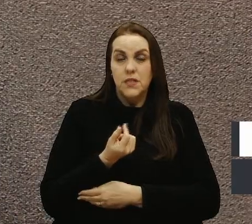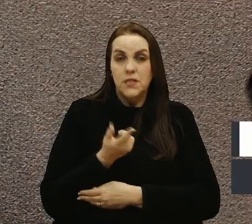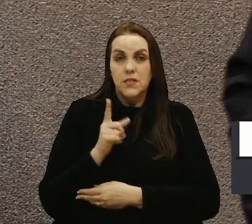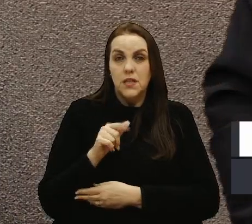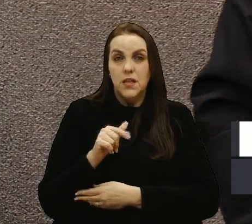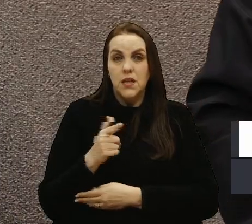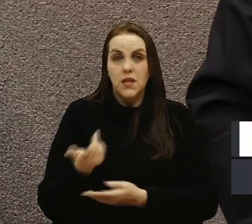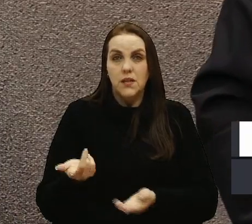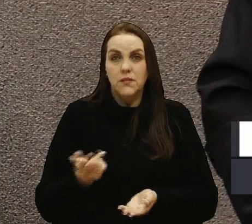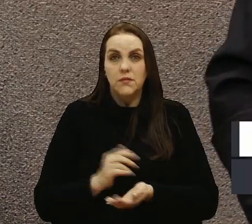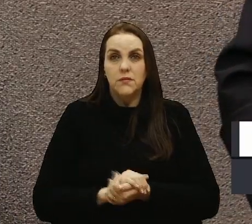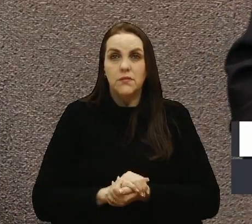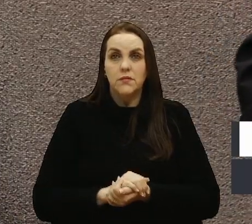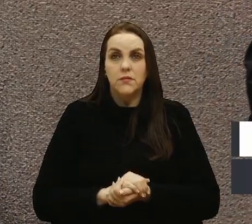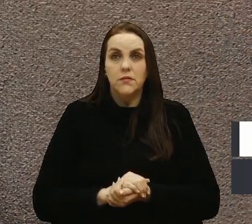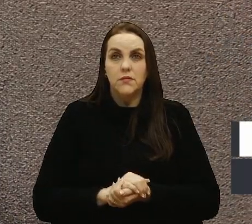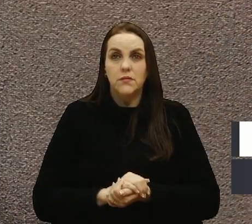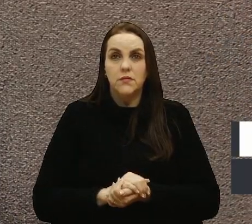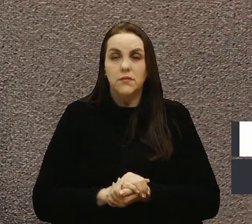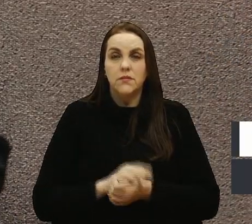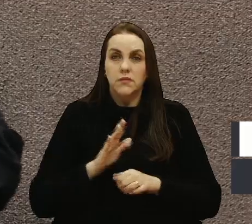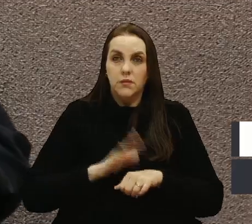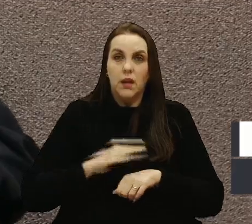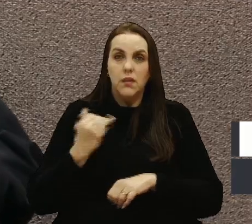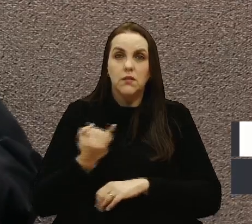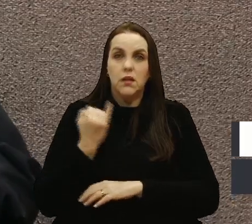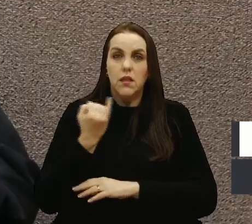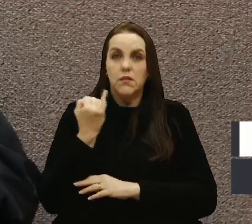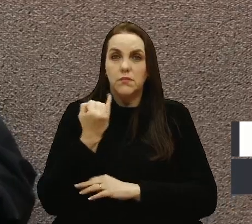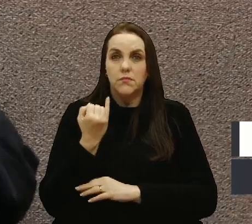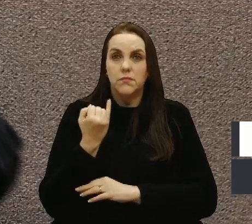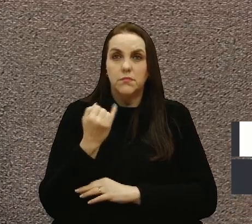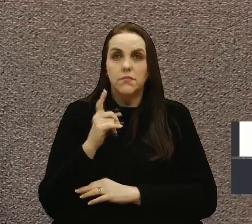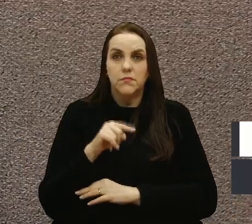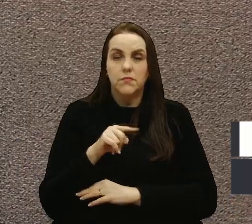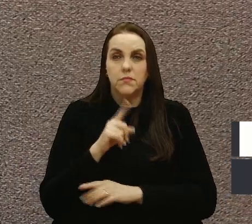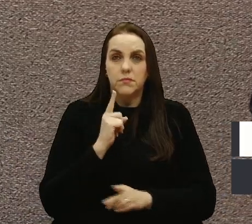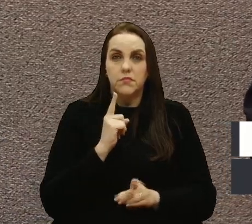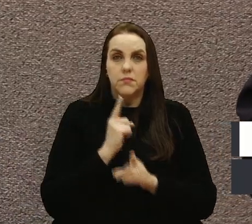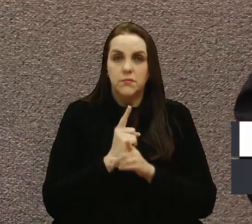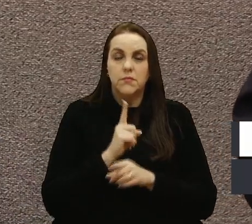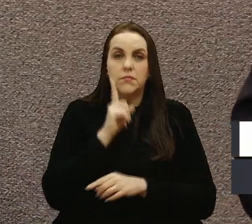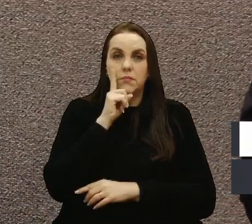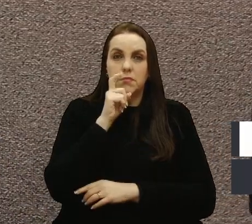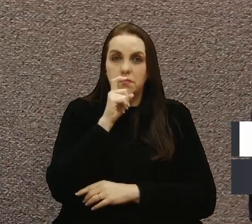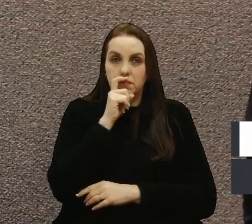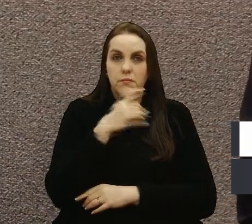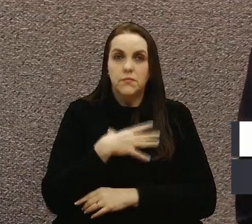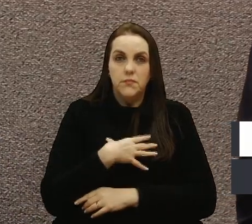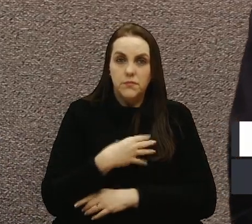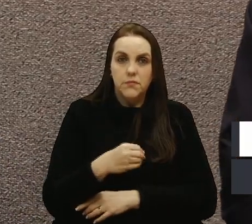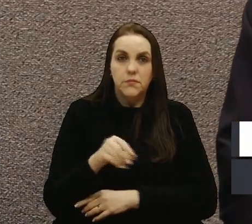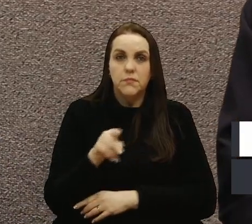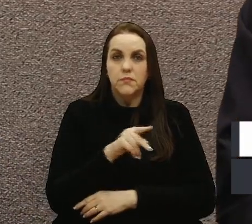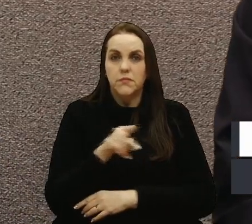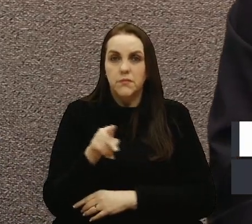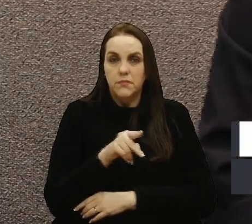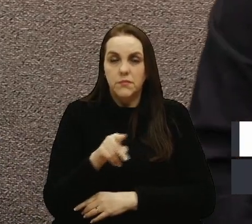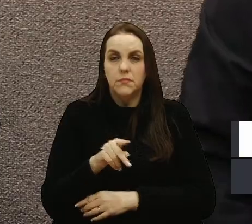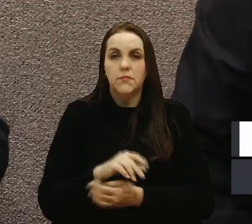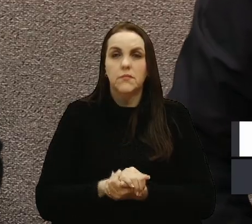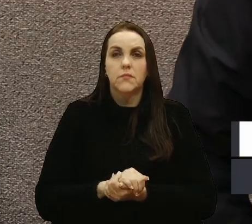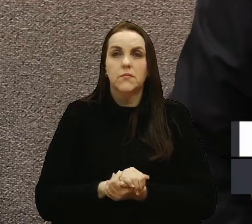financeira, mas o mais importante é aquele encontro de pais com os filhos, professores. Então